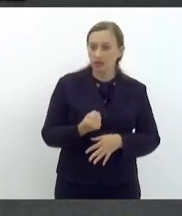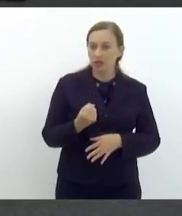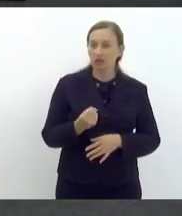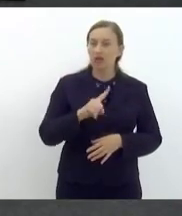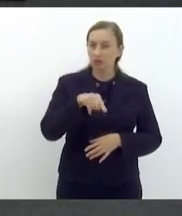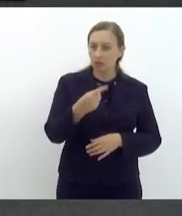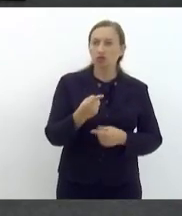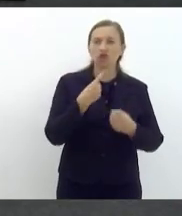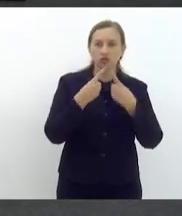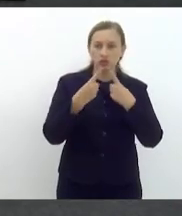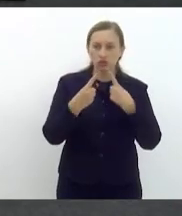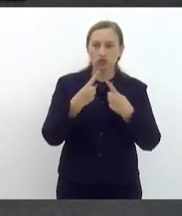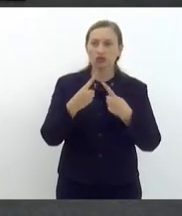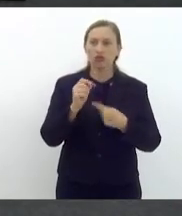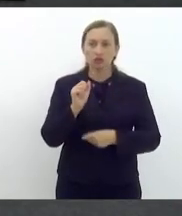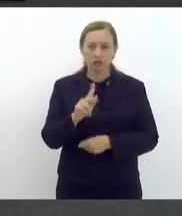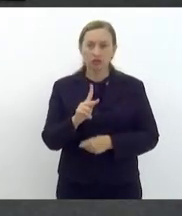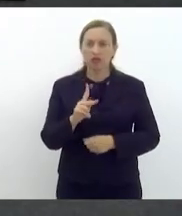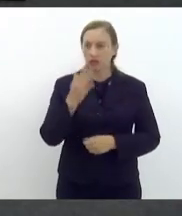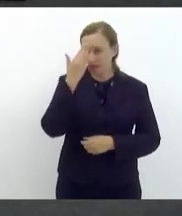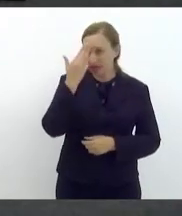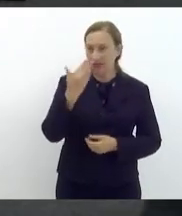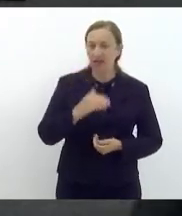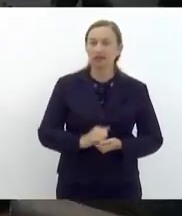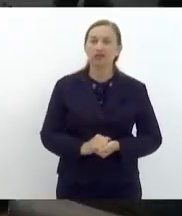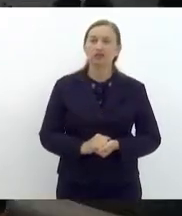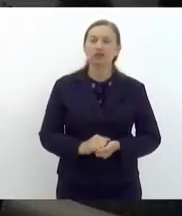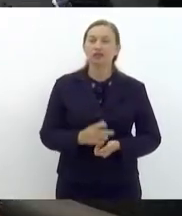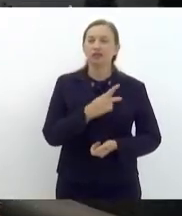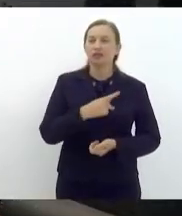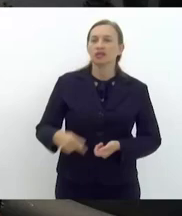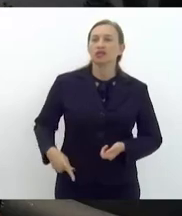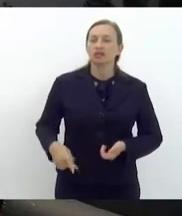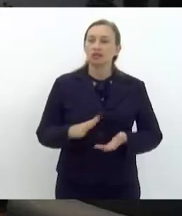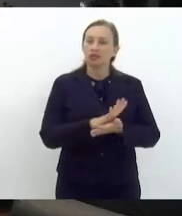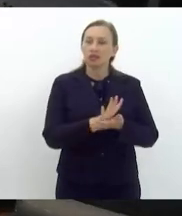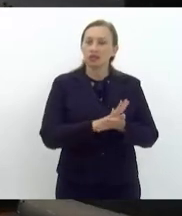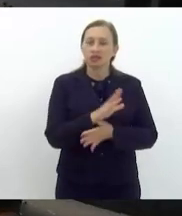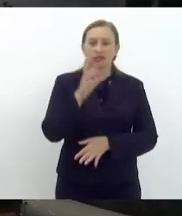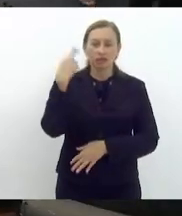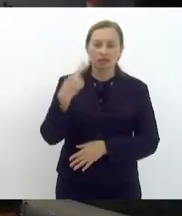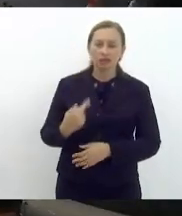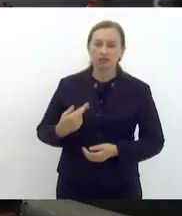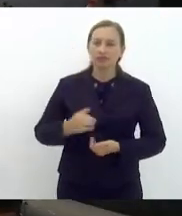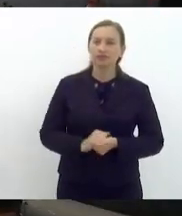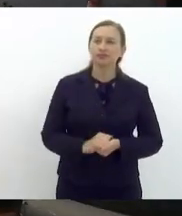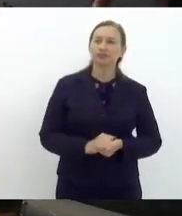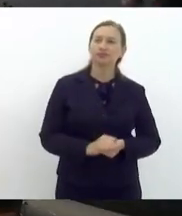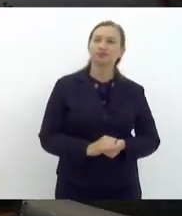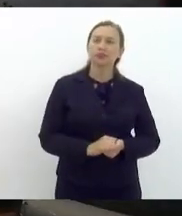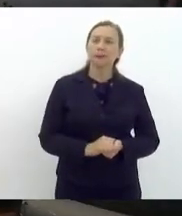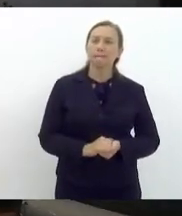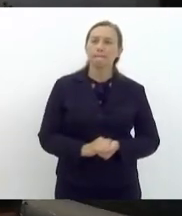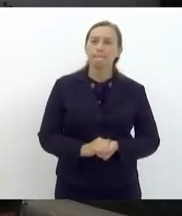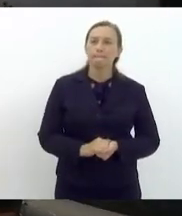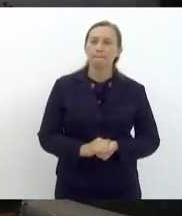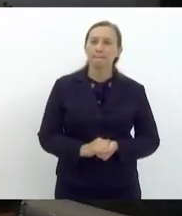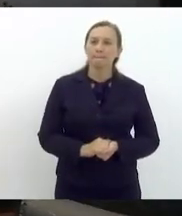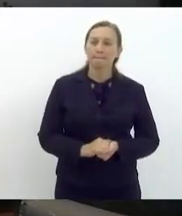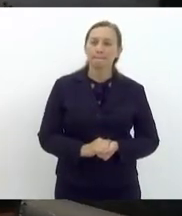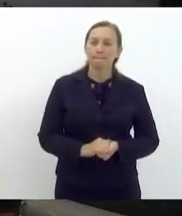gente pode discutir na ocasião, não é? Está bom. Obrigada, presidente. Obrigado, Renata. Só no terceiro vídeo que eu vou dizer que eu já estou a